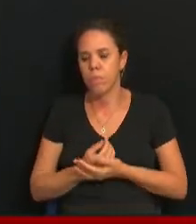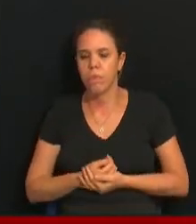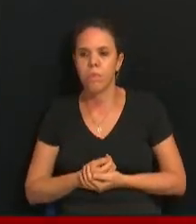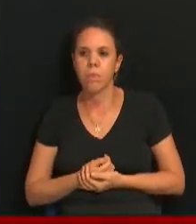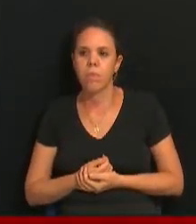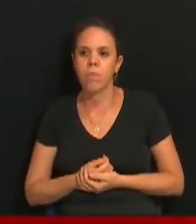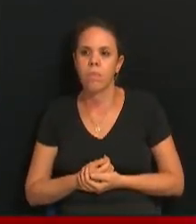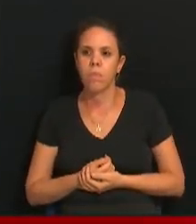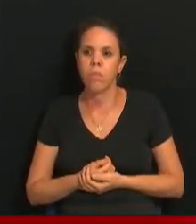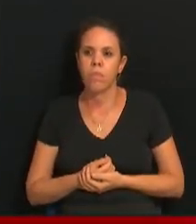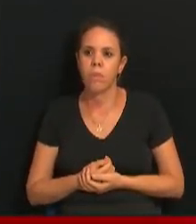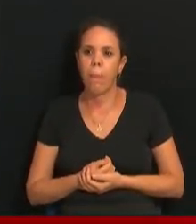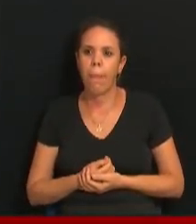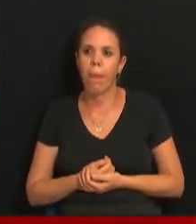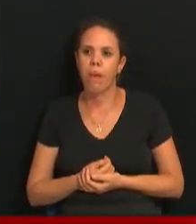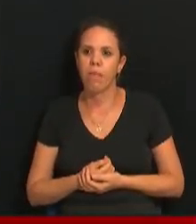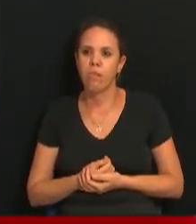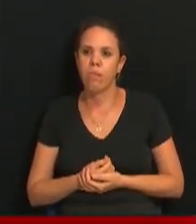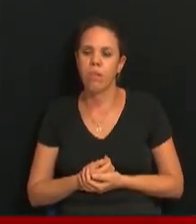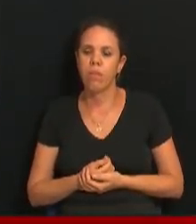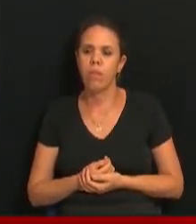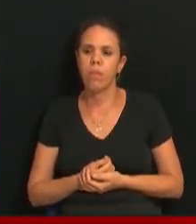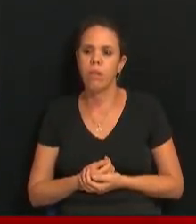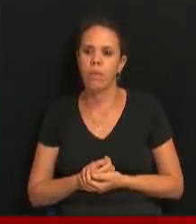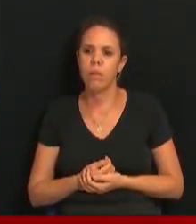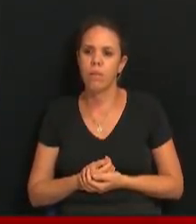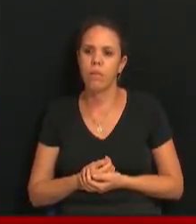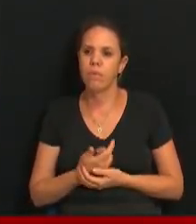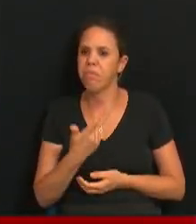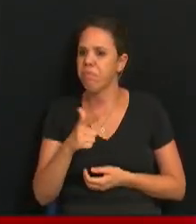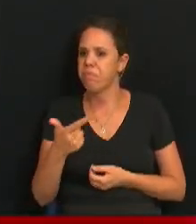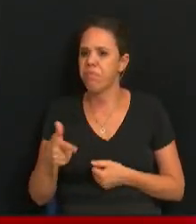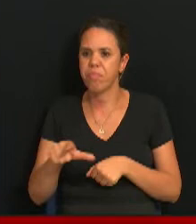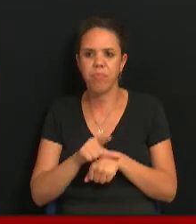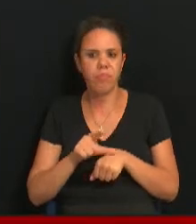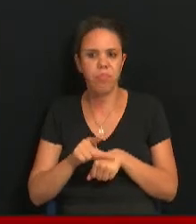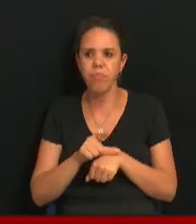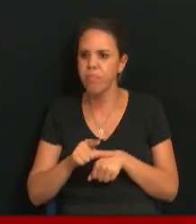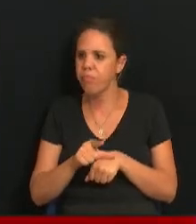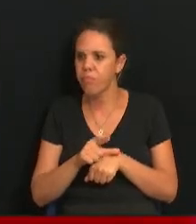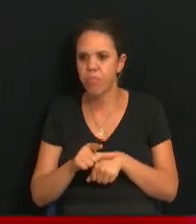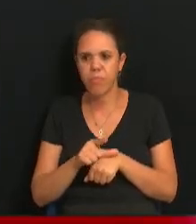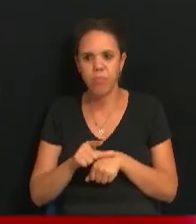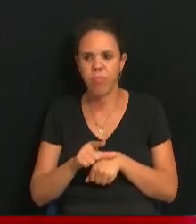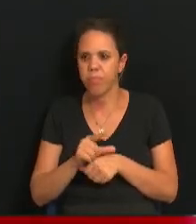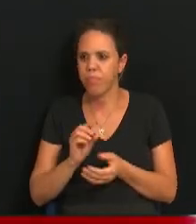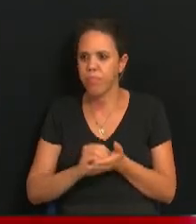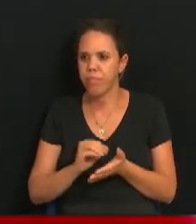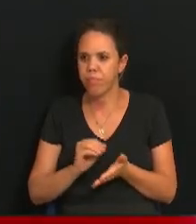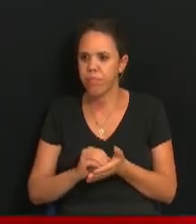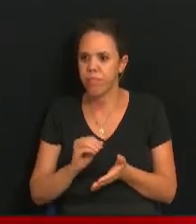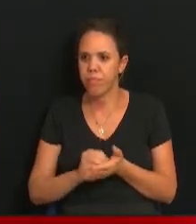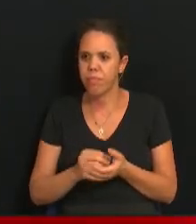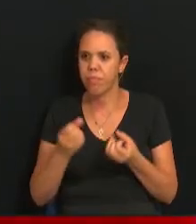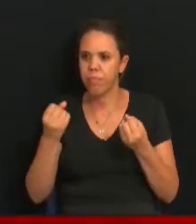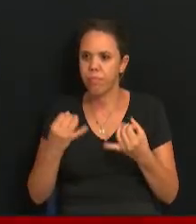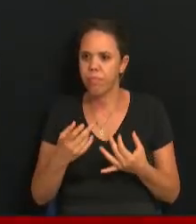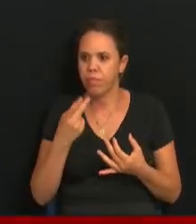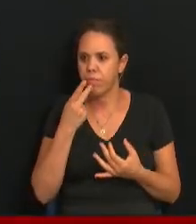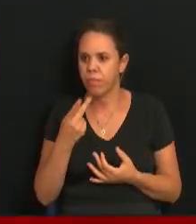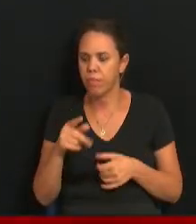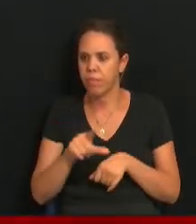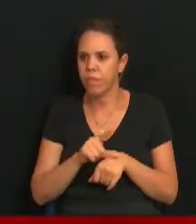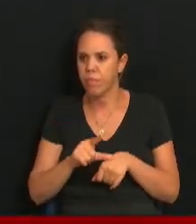Bom, não há também uma legislação, né? Isso é uma questão que eu até aponto aí pelo legislativo, não uma legislação